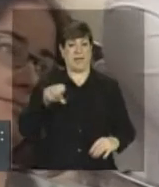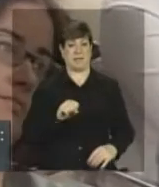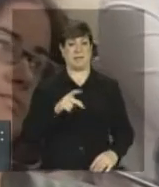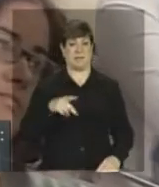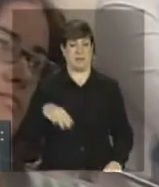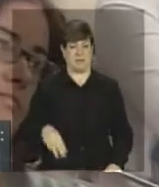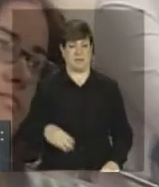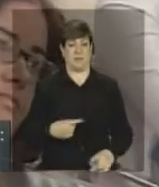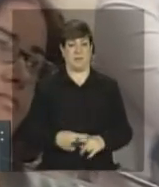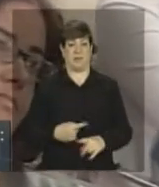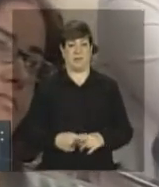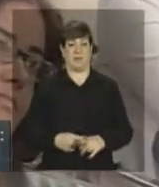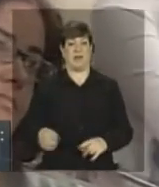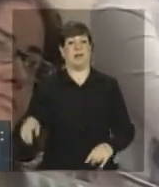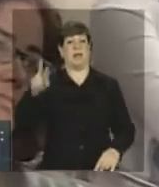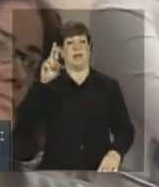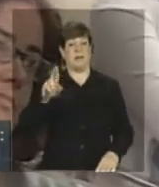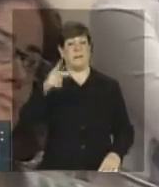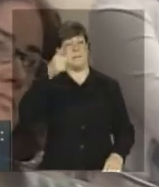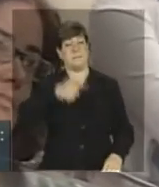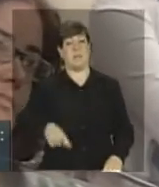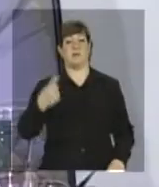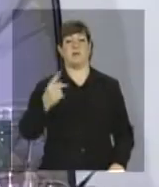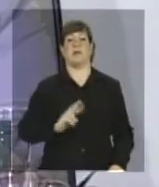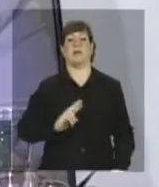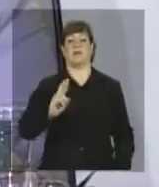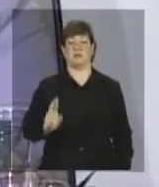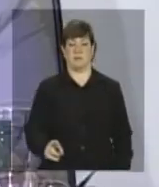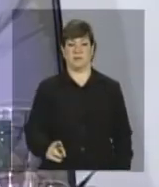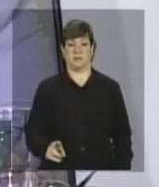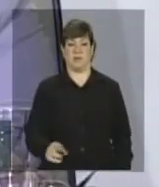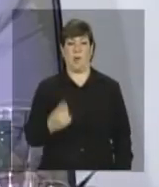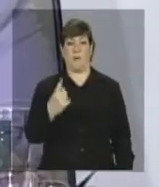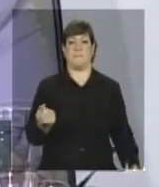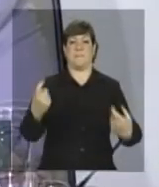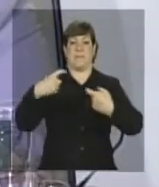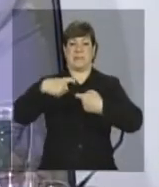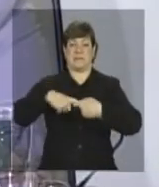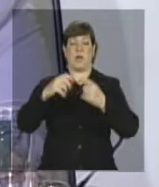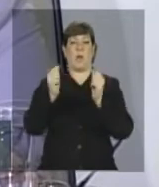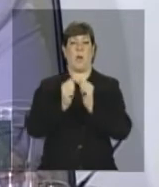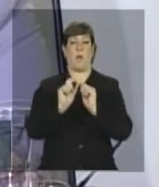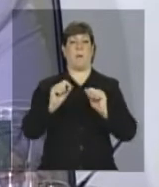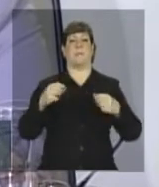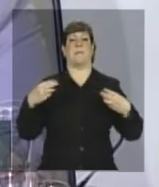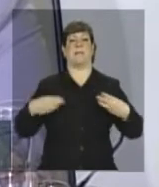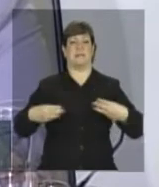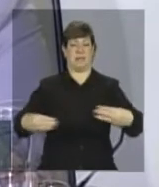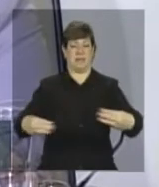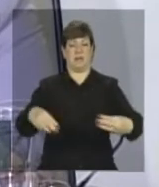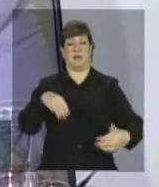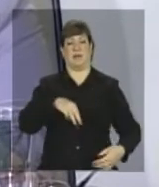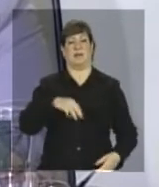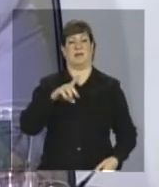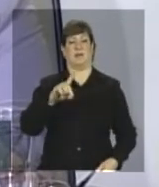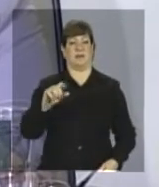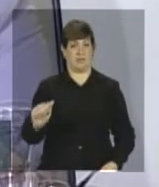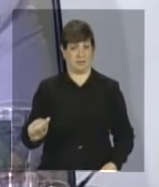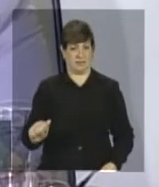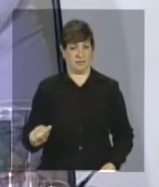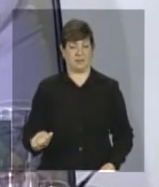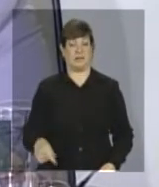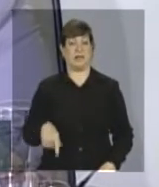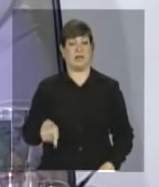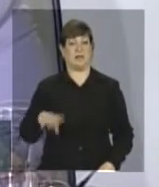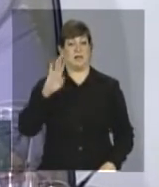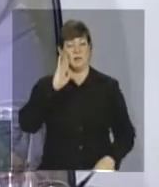primeiro lugar, por representar mais um resultado de uma parceria com o Ministério do Desenvolvimento Agrário, que é voltado